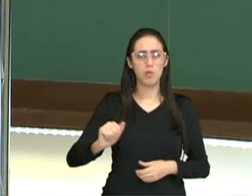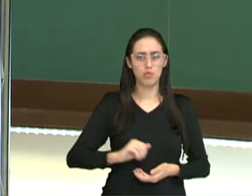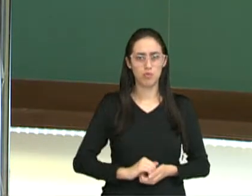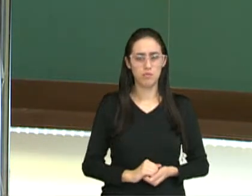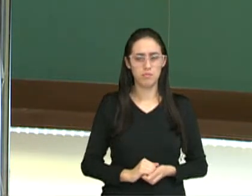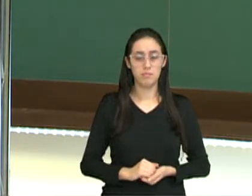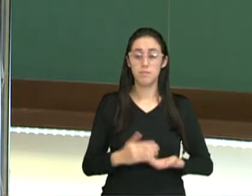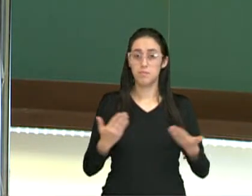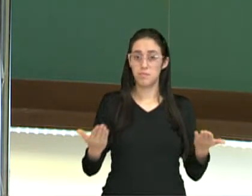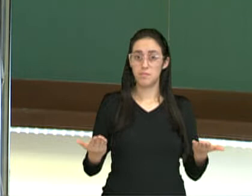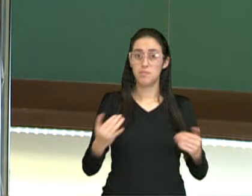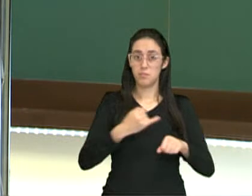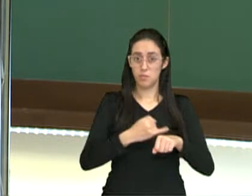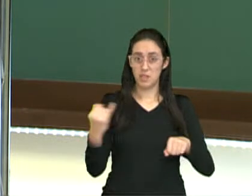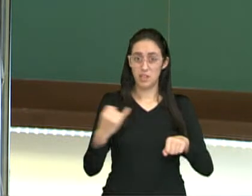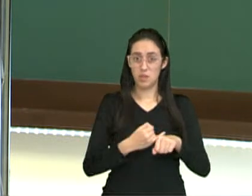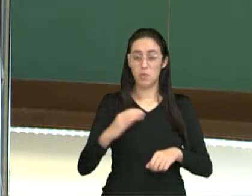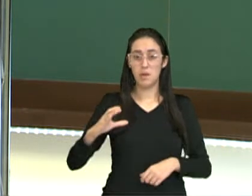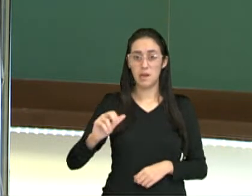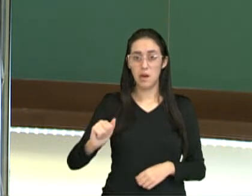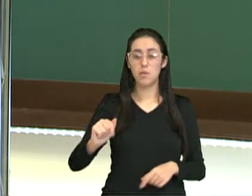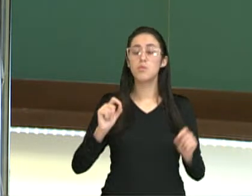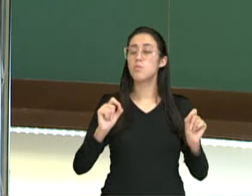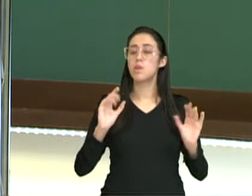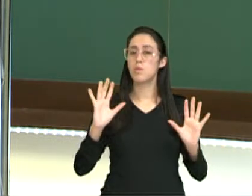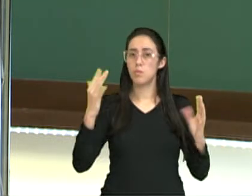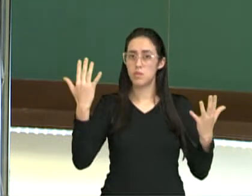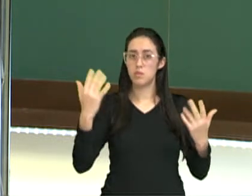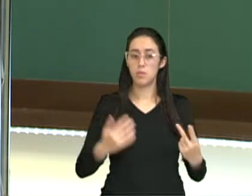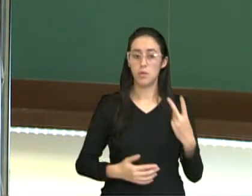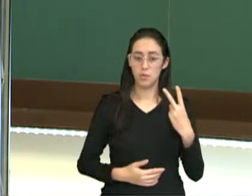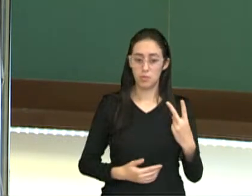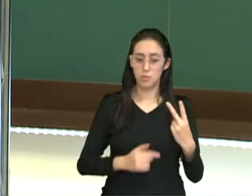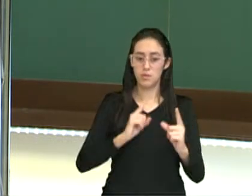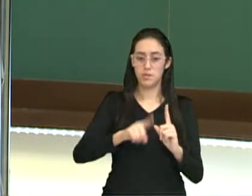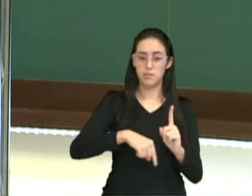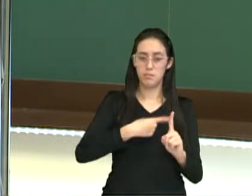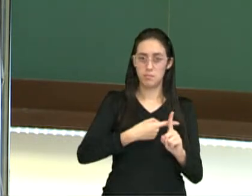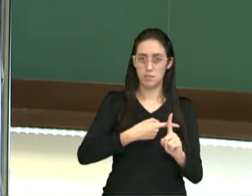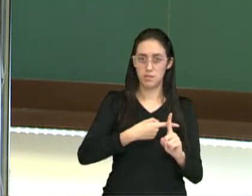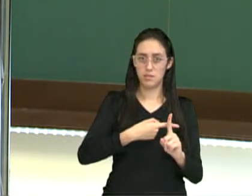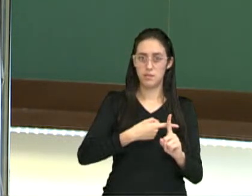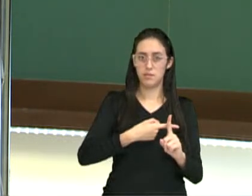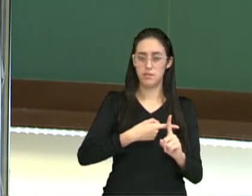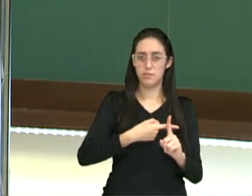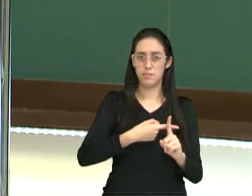esse nosso íon cálcio, o que aconteceu com ele aqui? 2 mais, né?